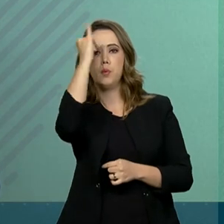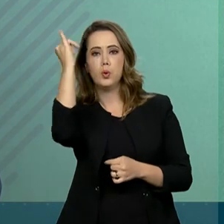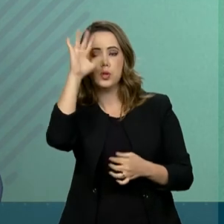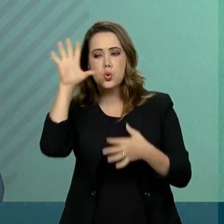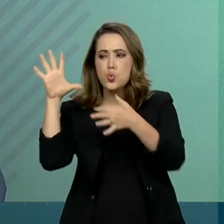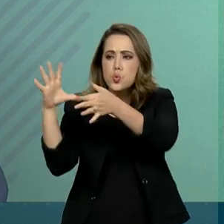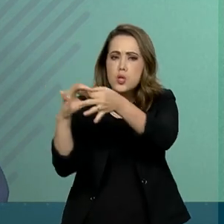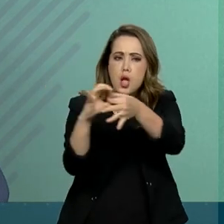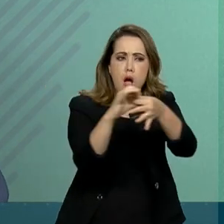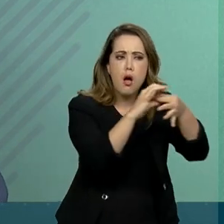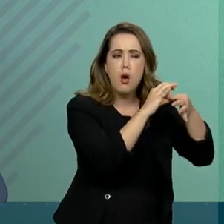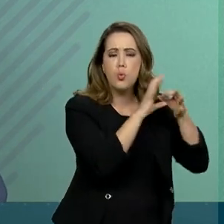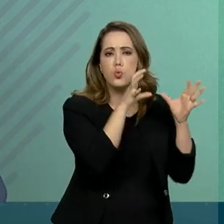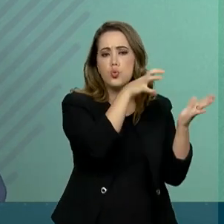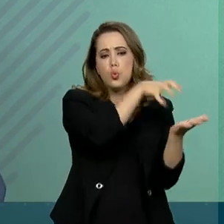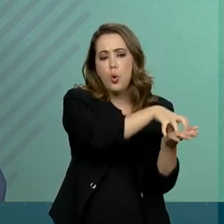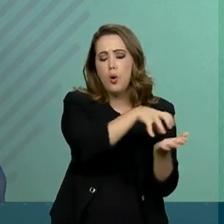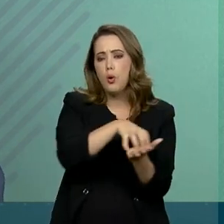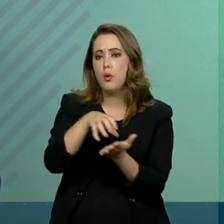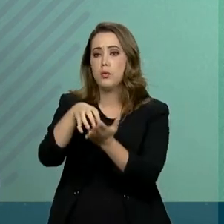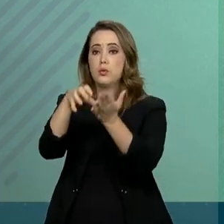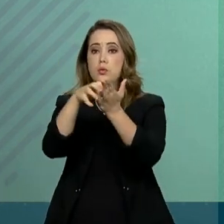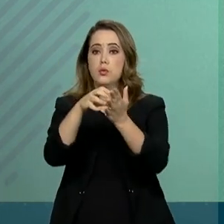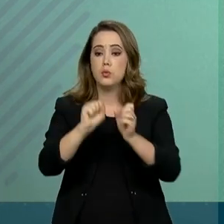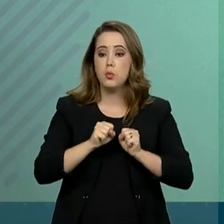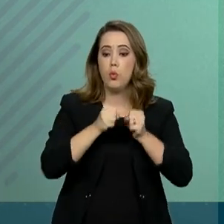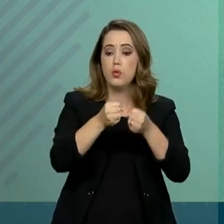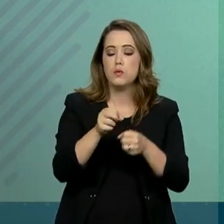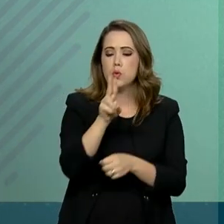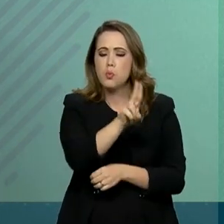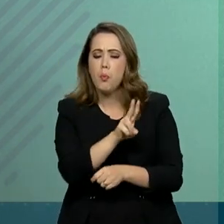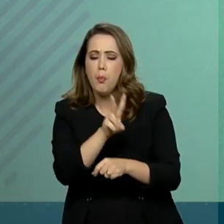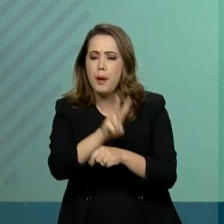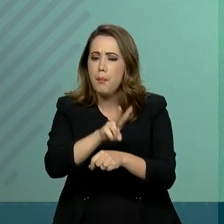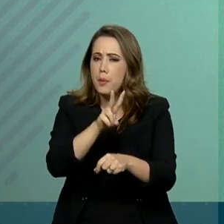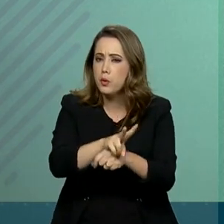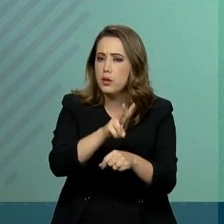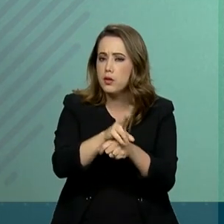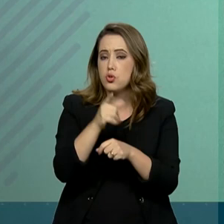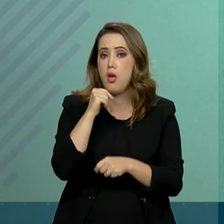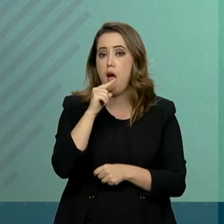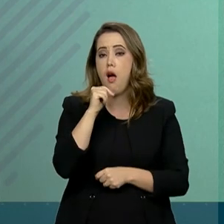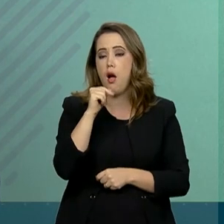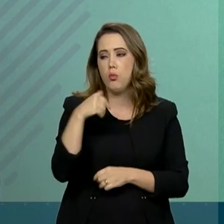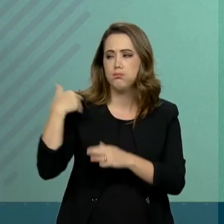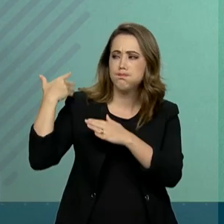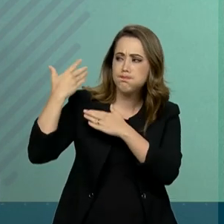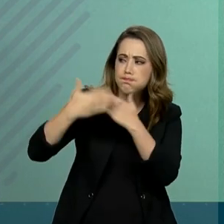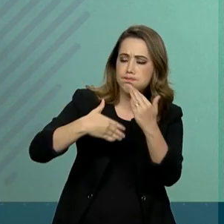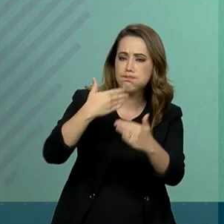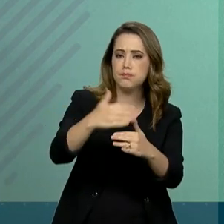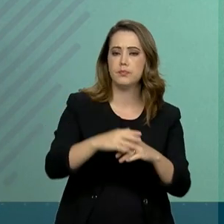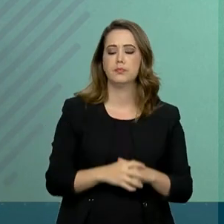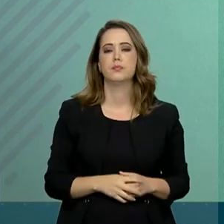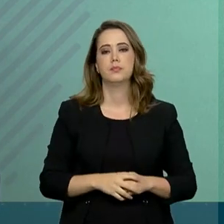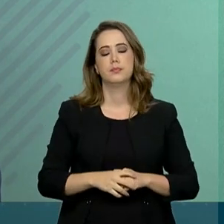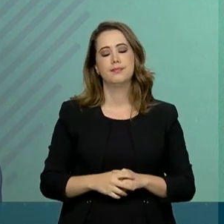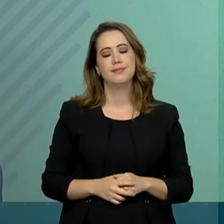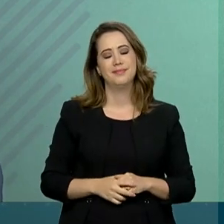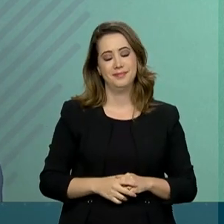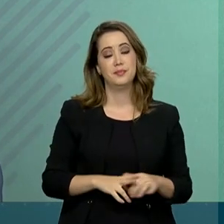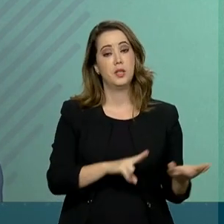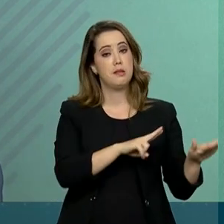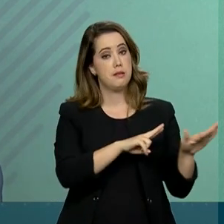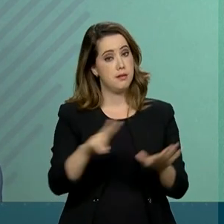nos últimos anos fechou a semana do meio ambiente comemorando hoje